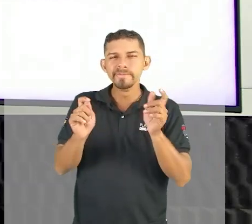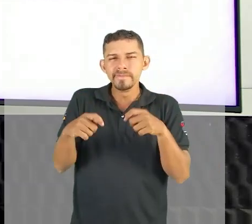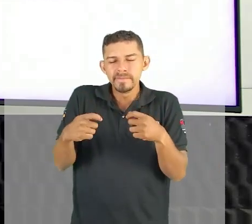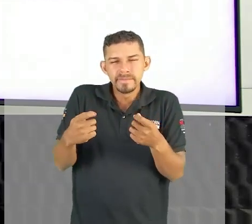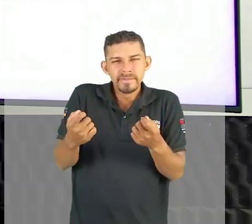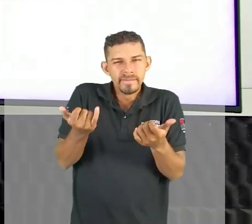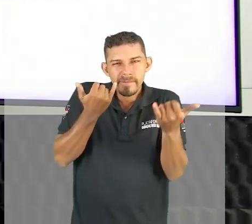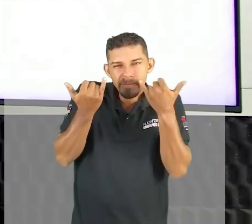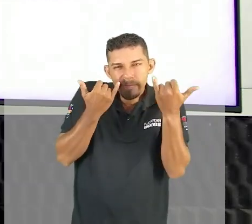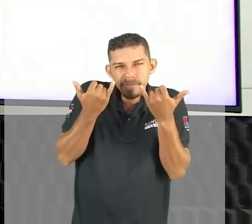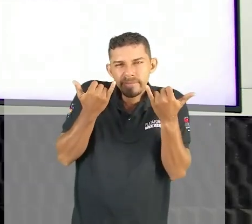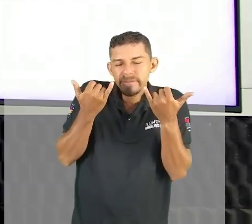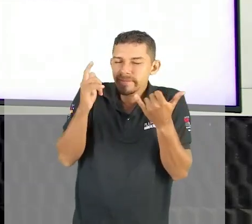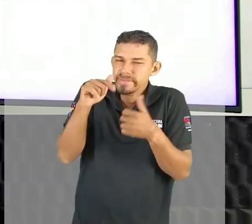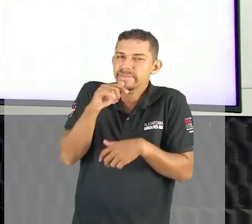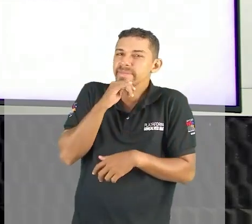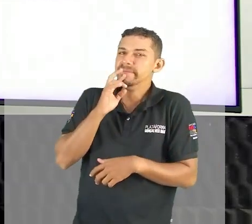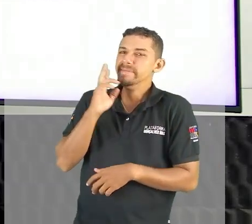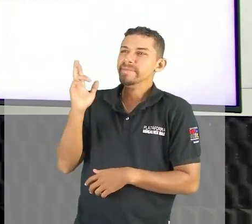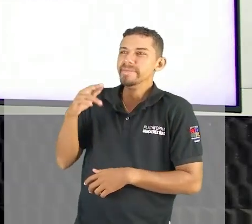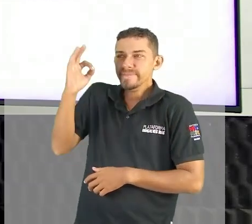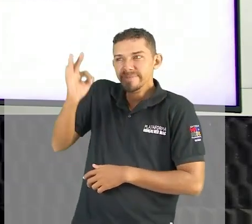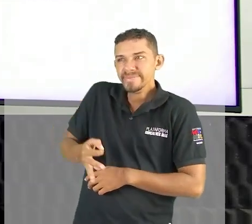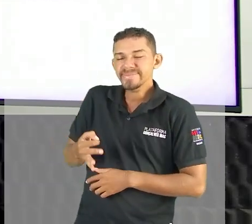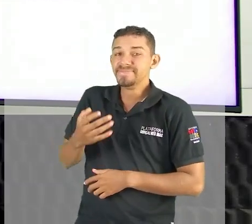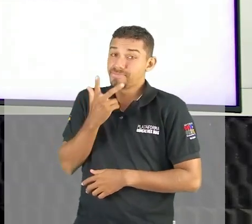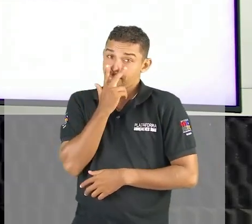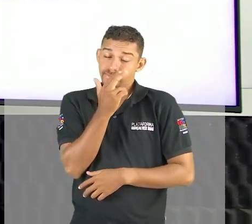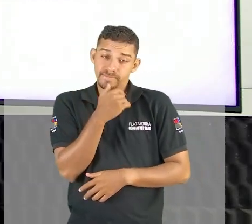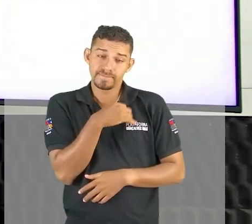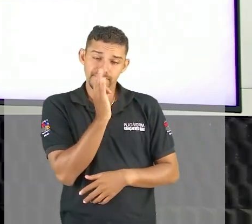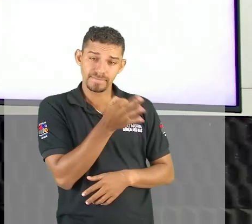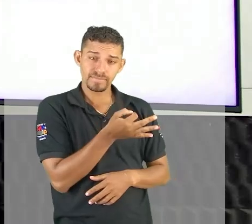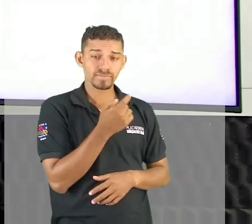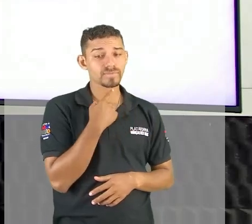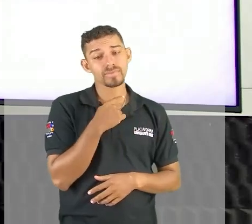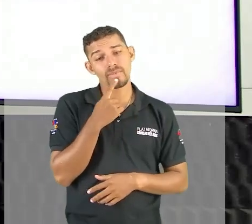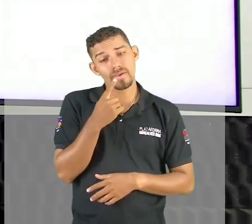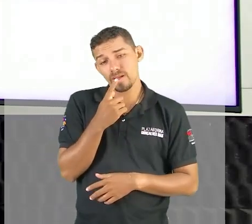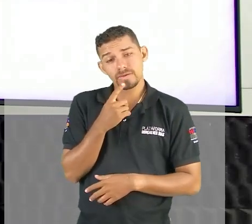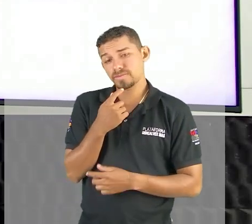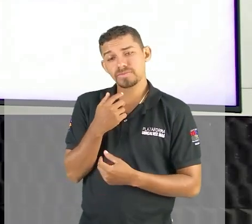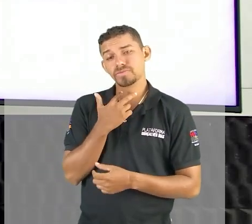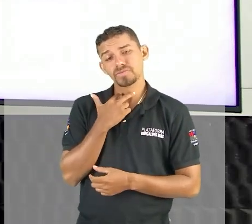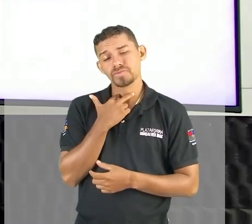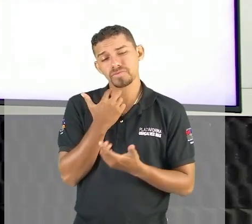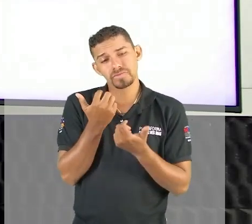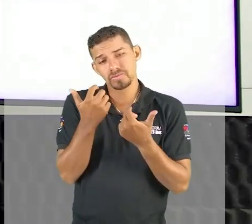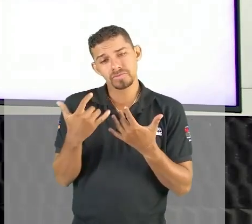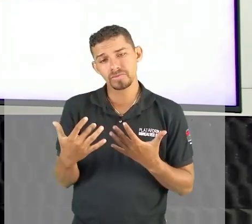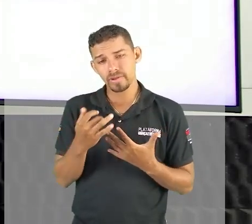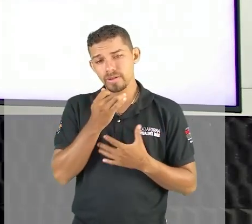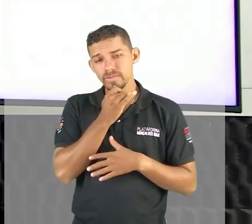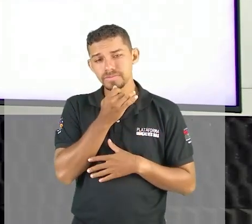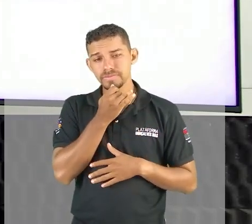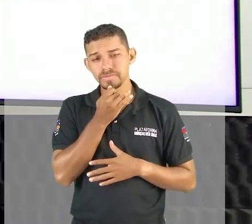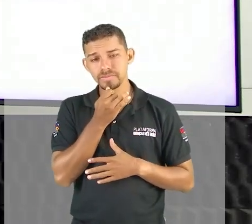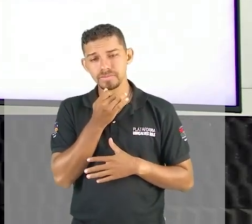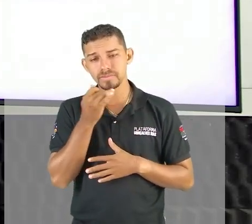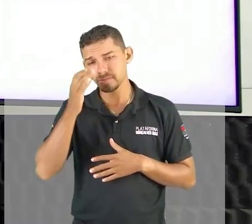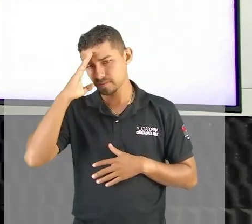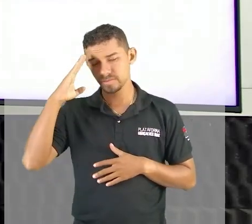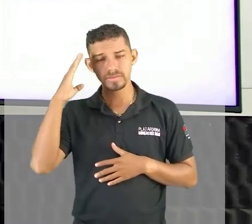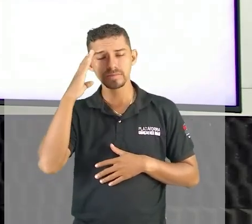lê uma informação e a gente ah é isso é eu acho que é isso mas a gente não tem que colocar eh de forma